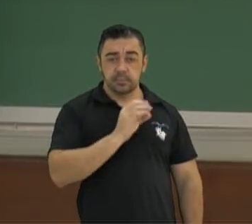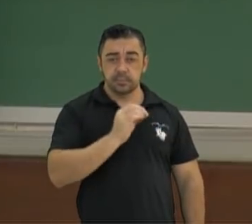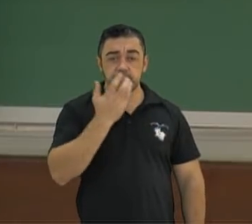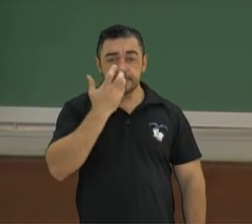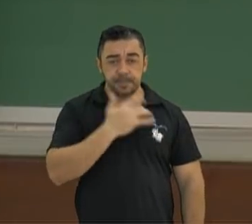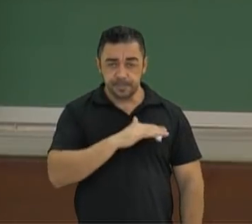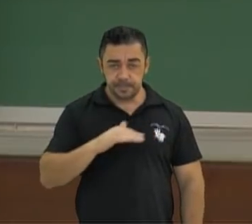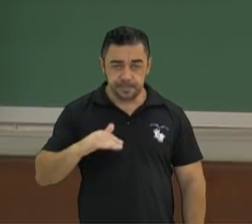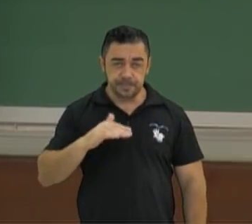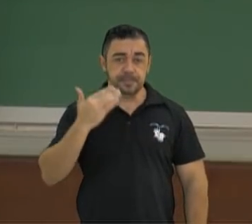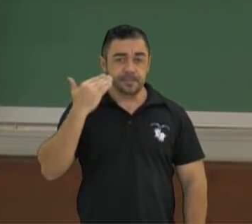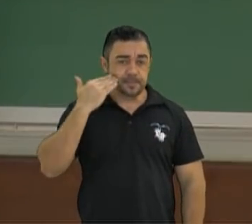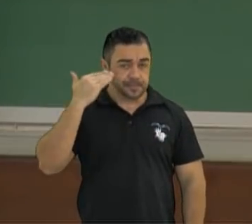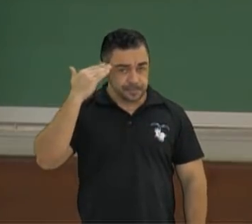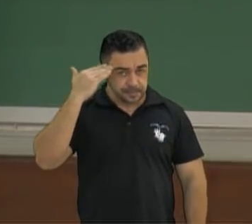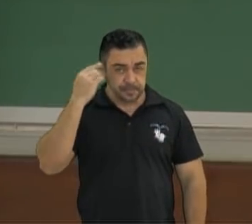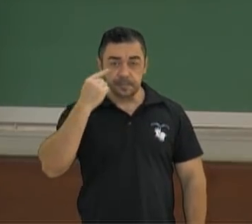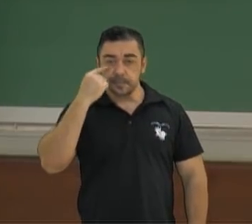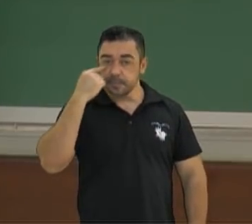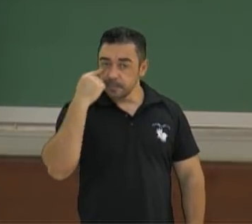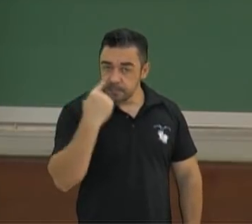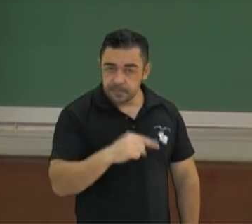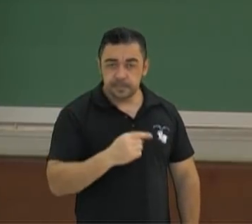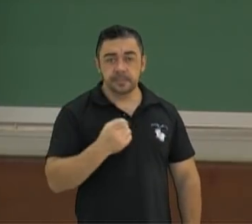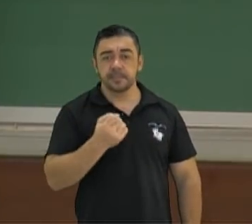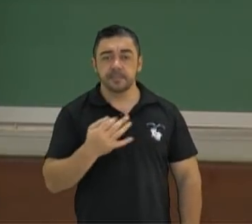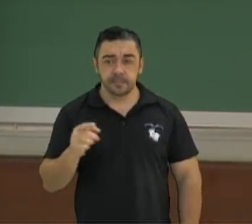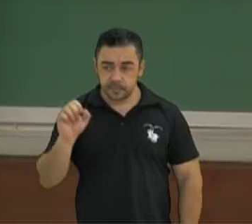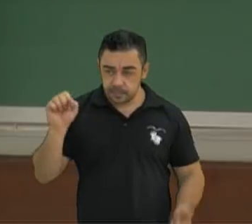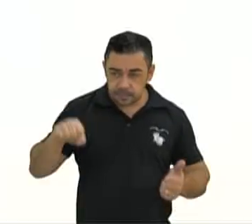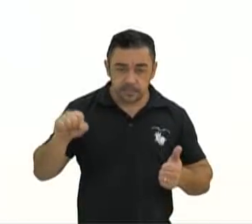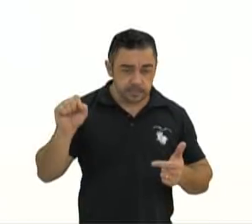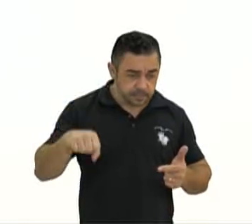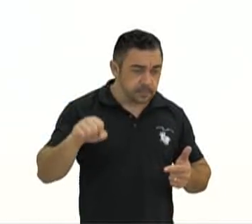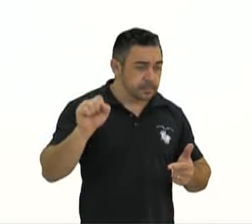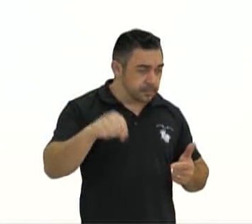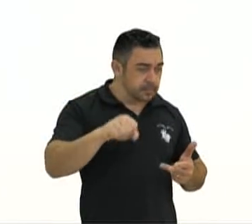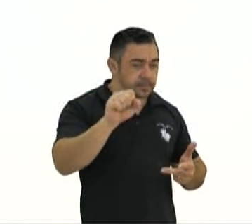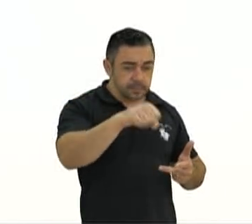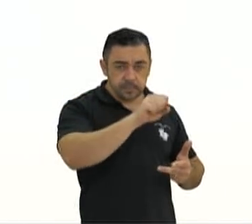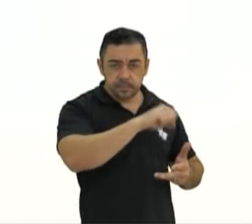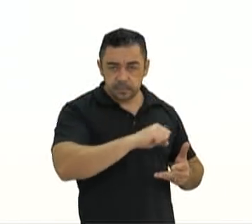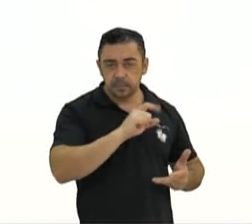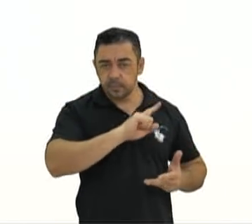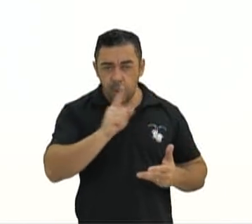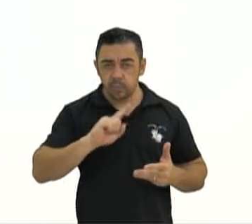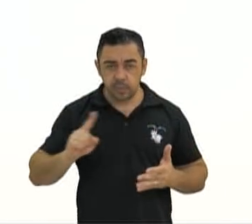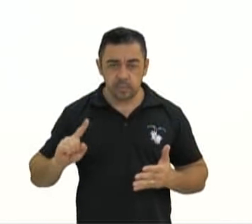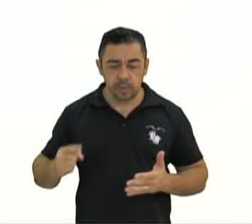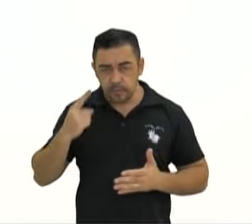crianças e adolescentes, para ter uma ideia se essas crianças e adolescentes vão